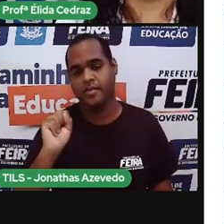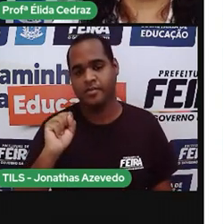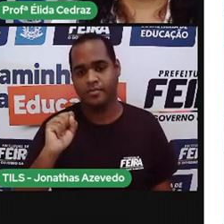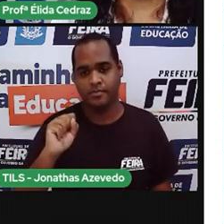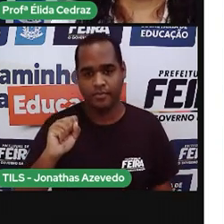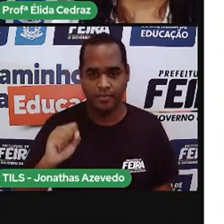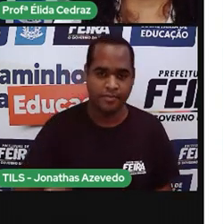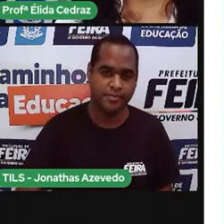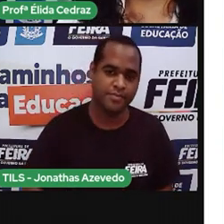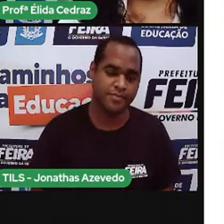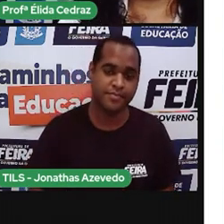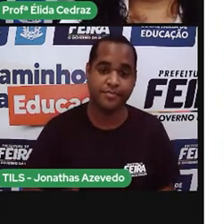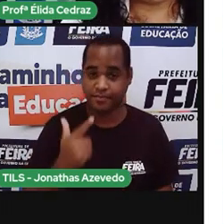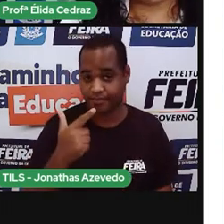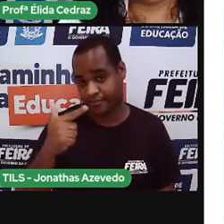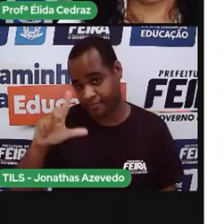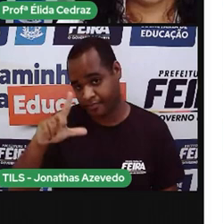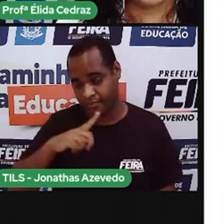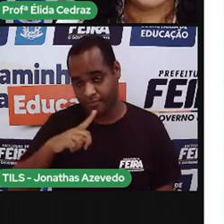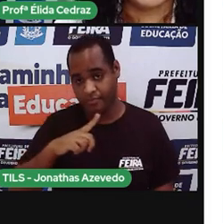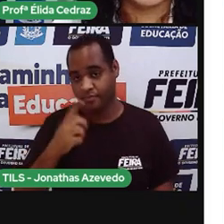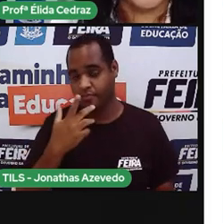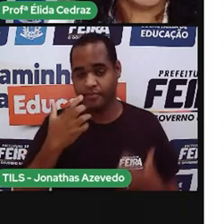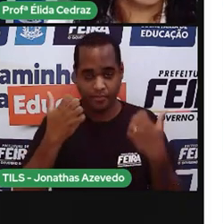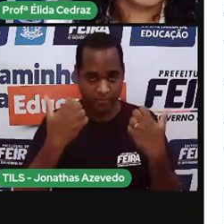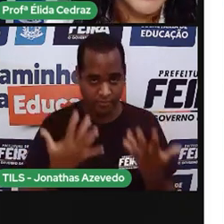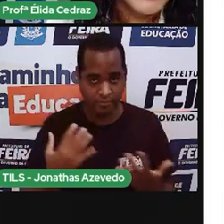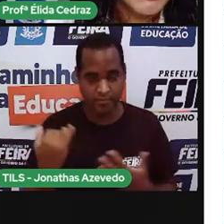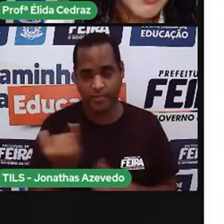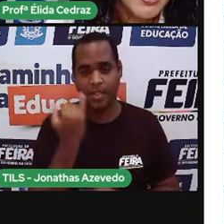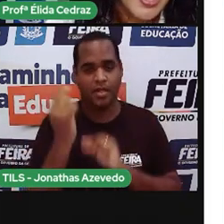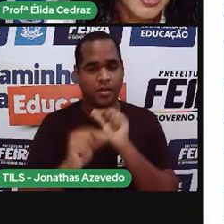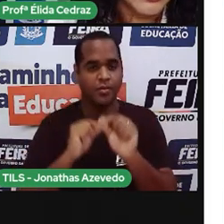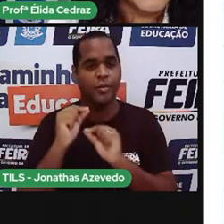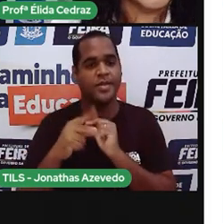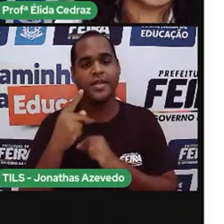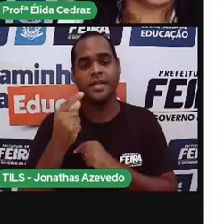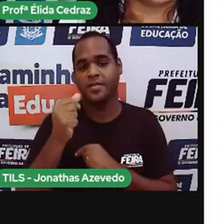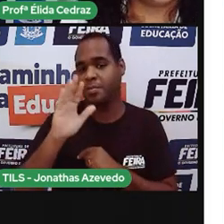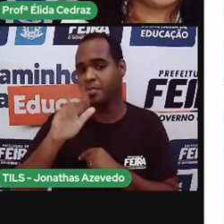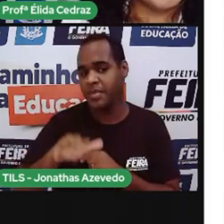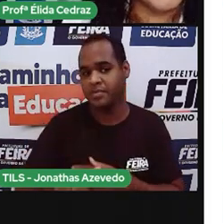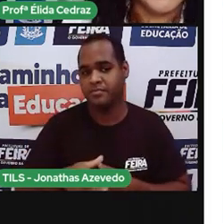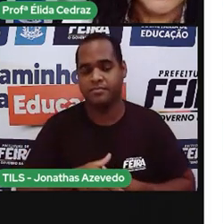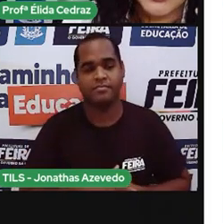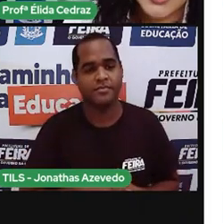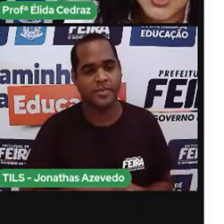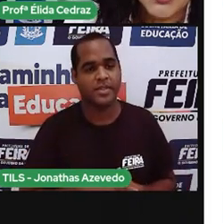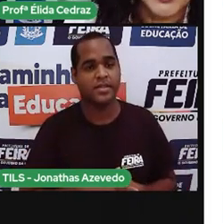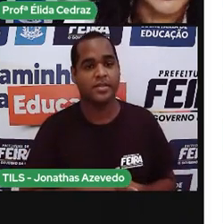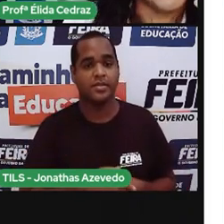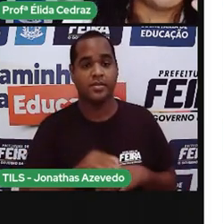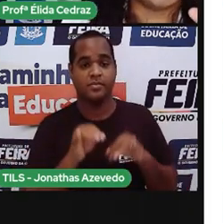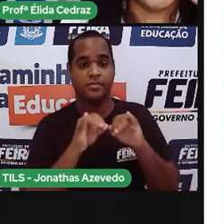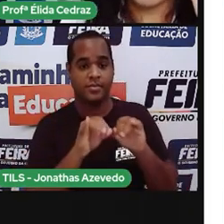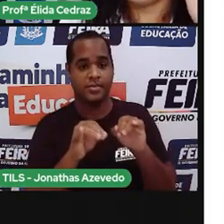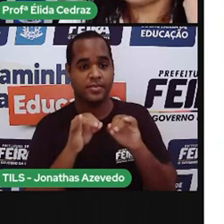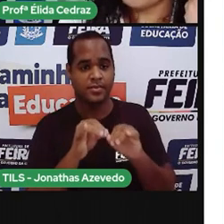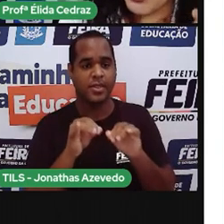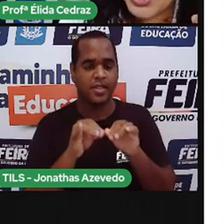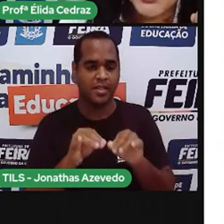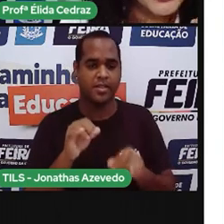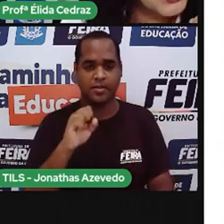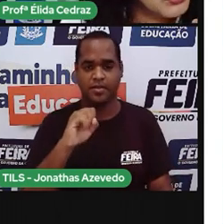agora, vamos ver o que tem mais produtos mais baratos. No Mercado Silva, só